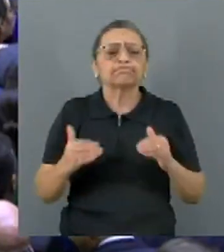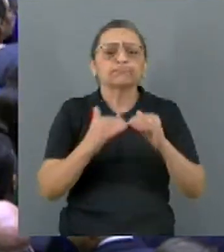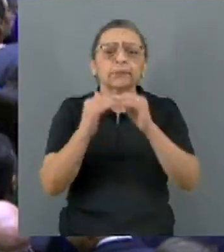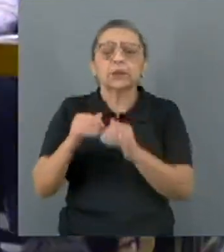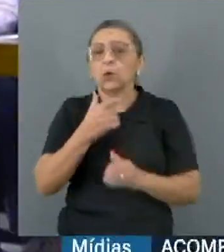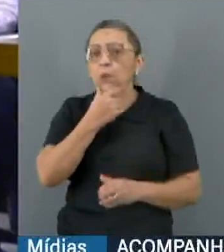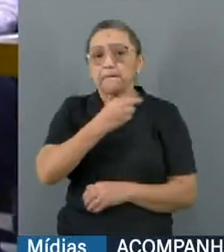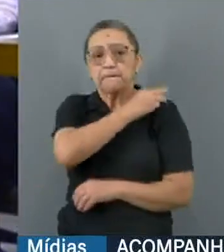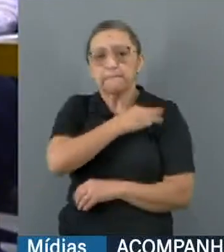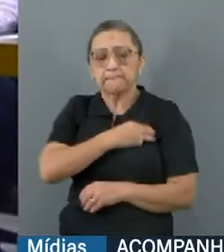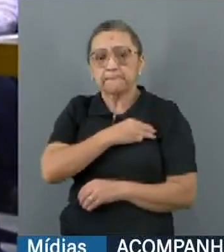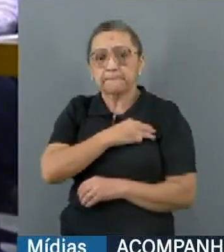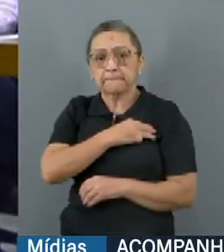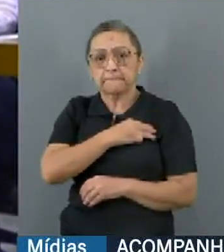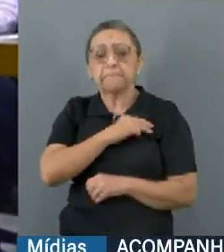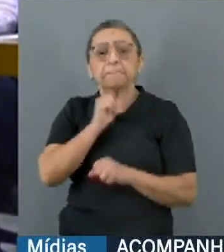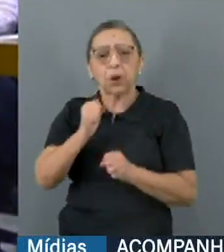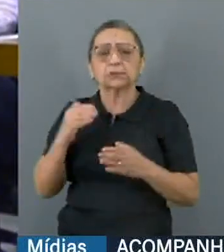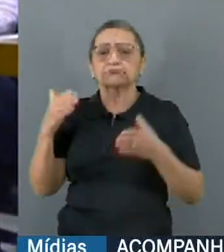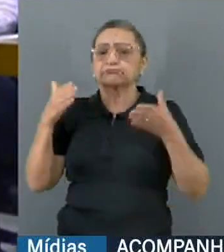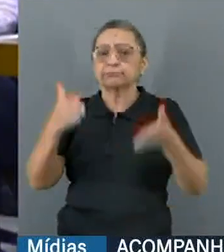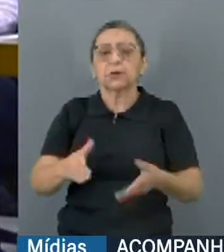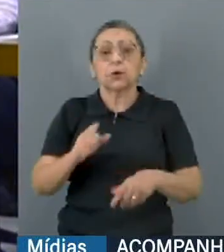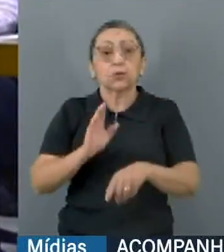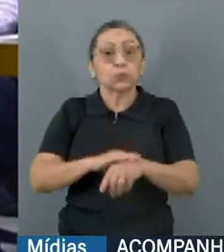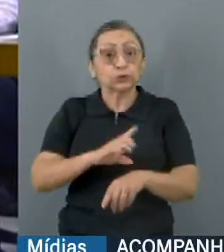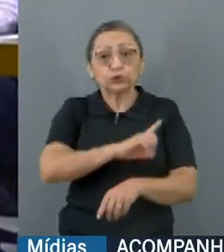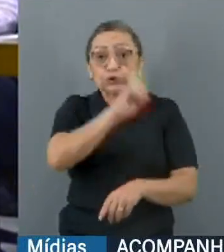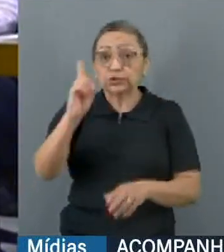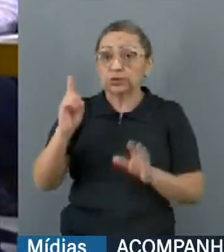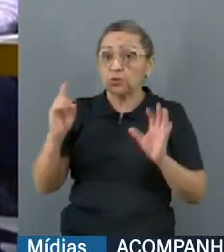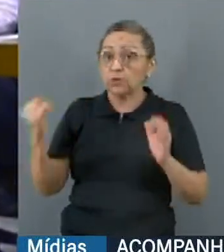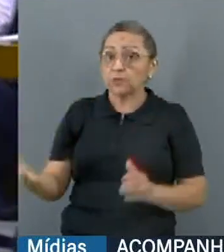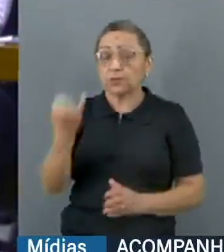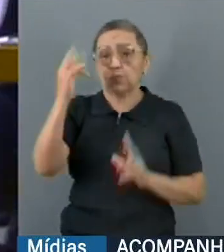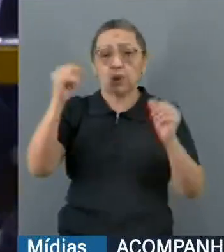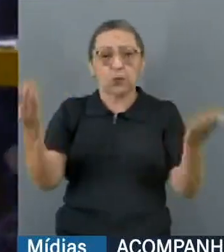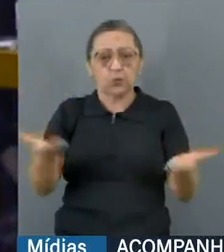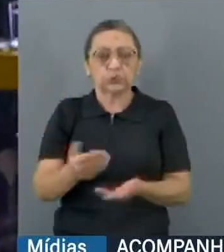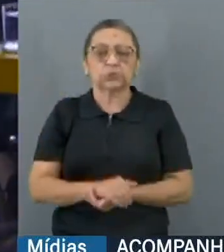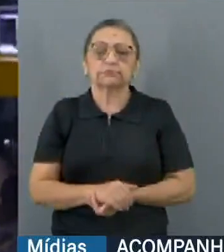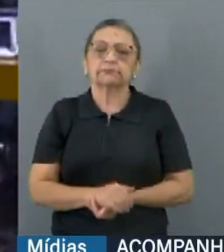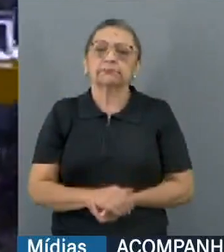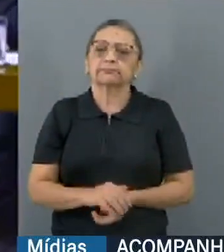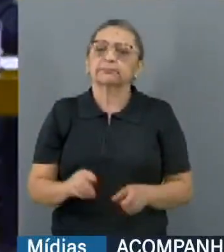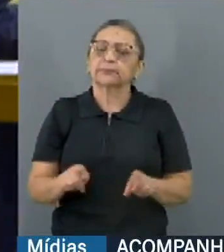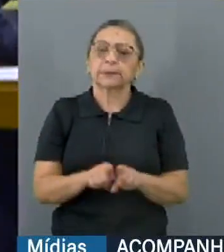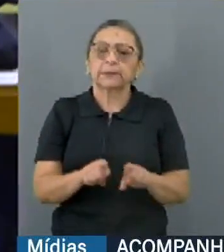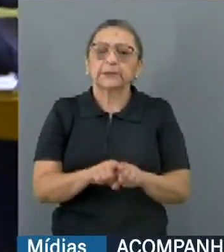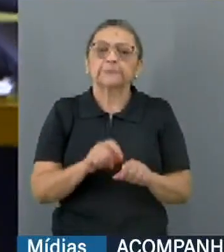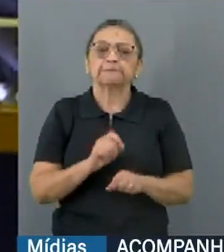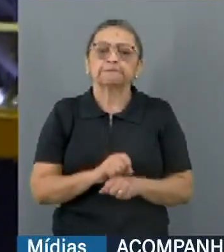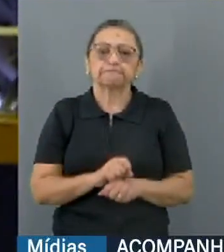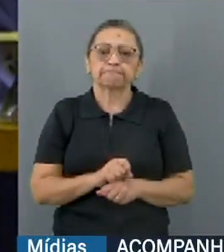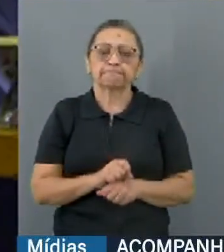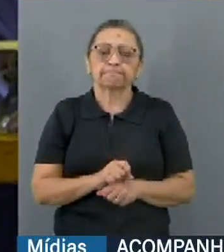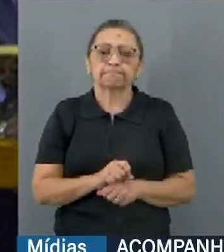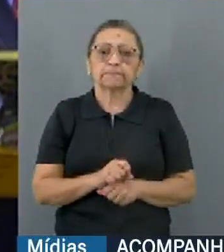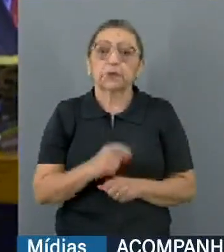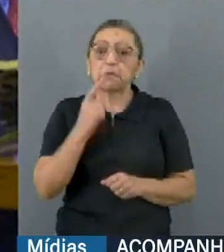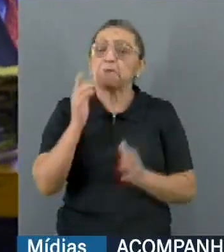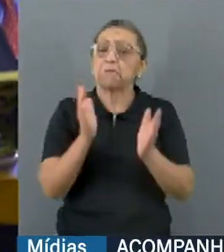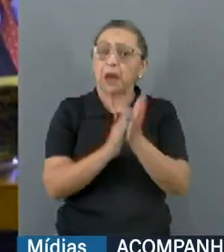possa participar de um dia tão histórico quanto esse. Não posso deixar de enaltecer, em primeiro lugar, os